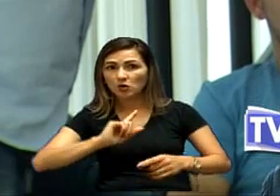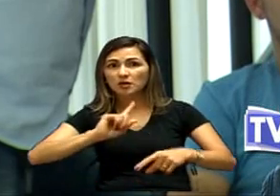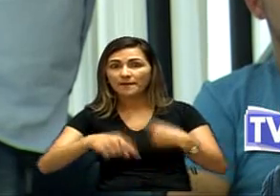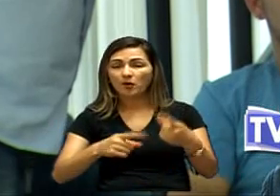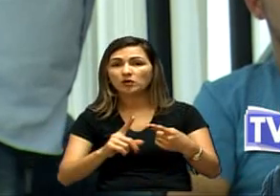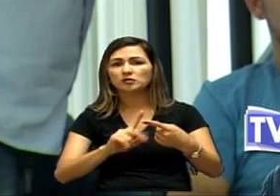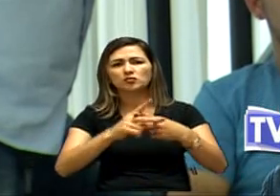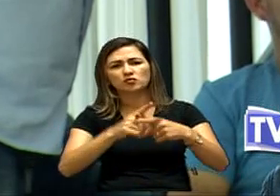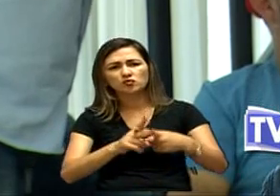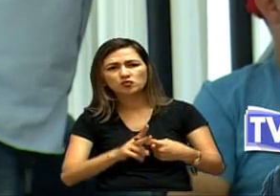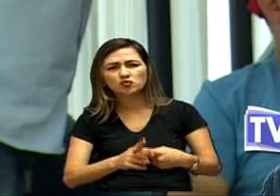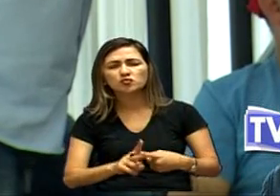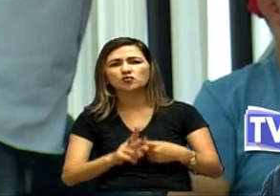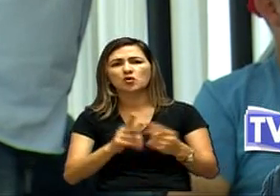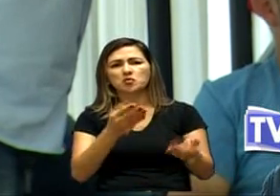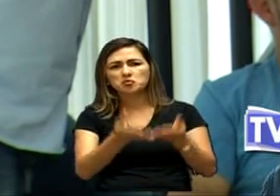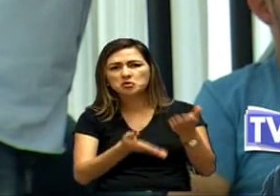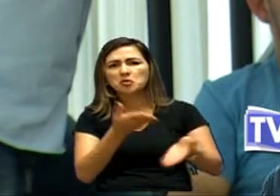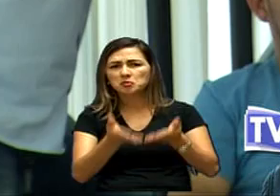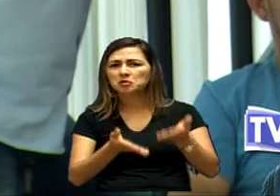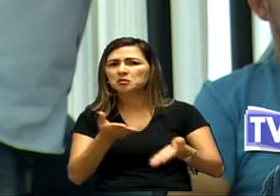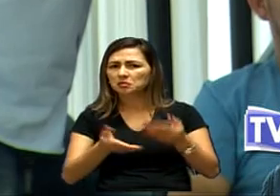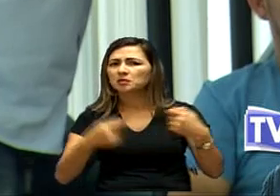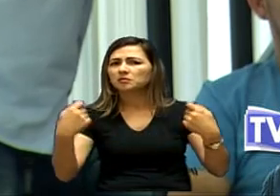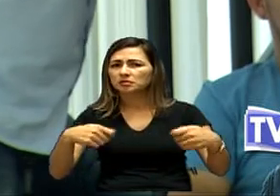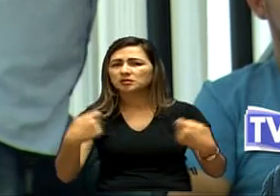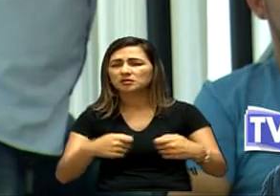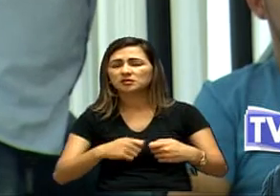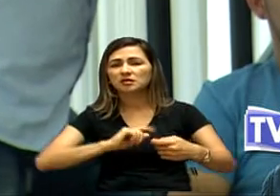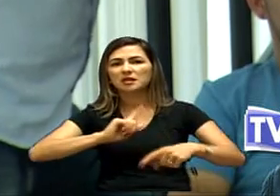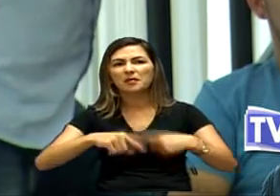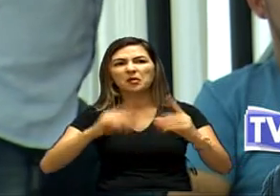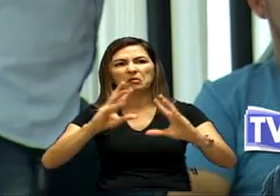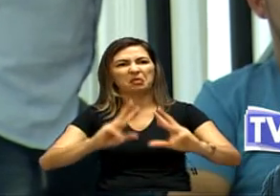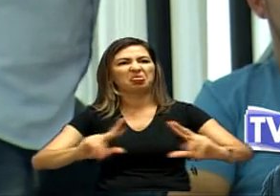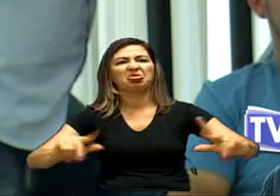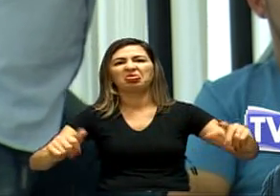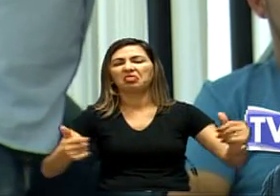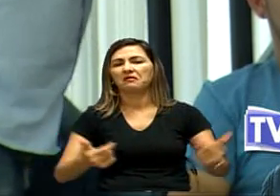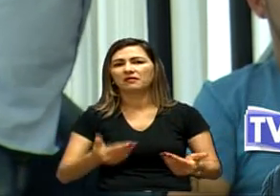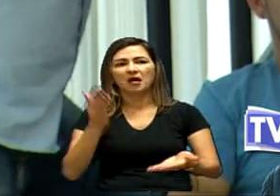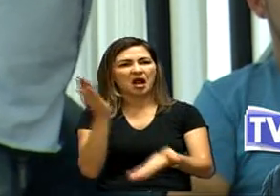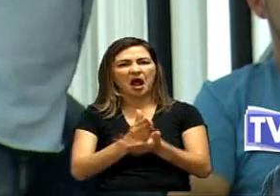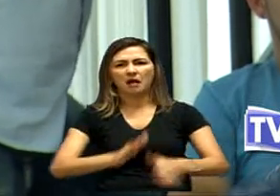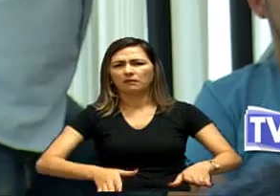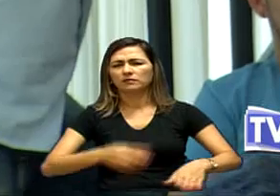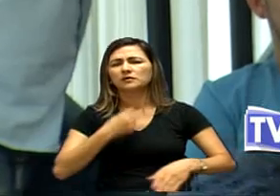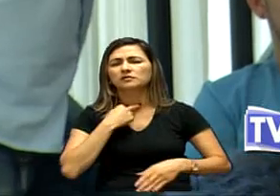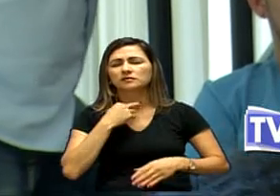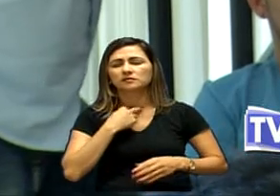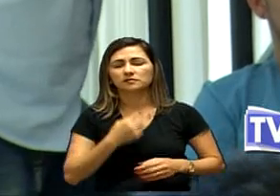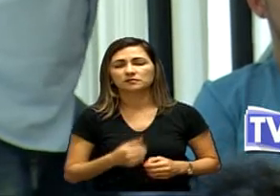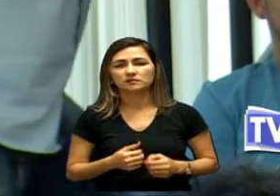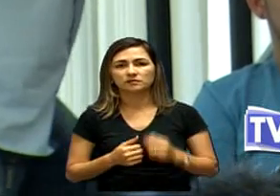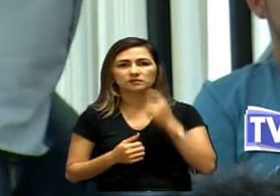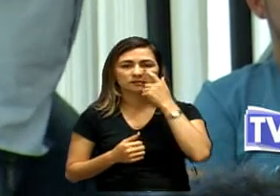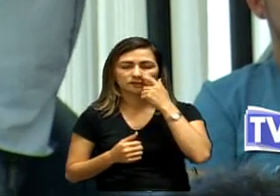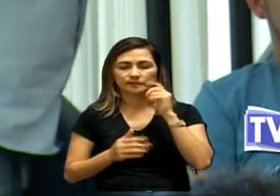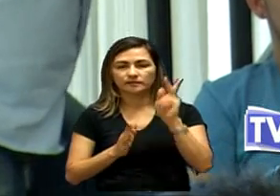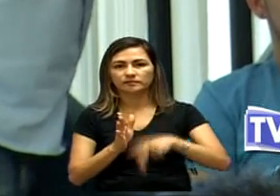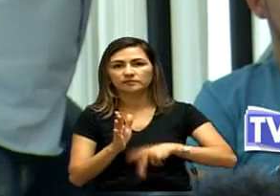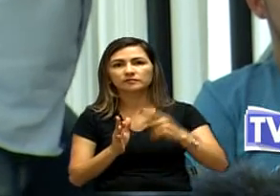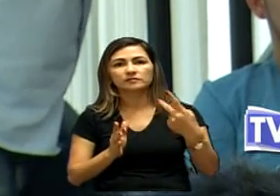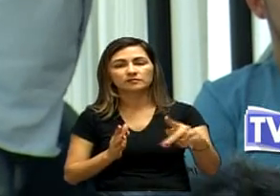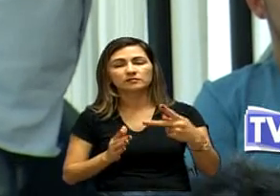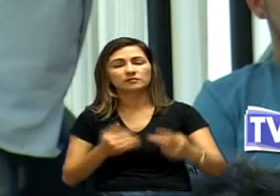acaba e vira nada. Esse é o meu receio. Então, acho que o projeto do senhor ele vem a contribuir em relação a isso, mas a